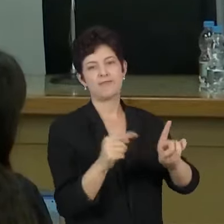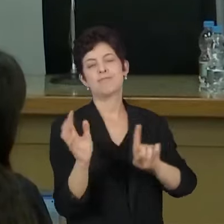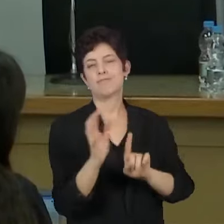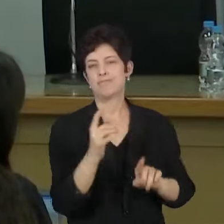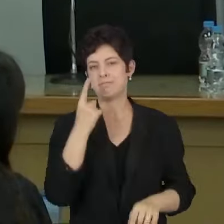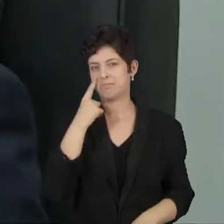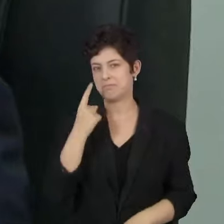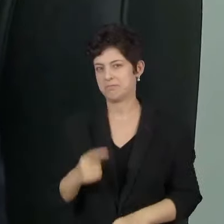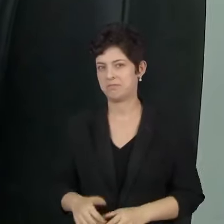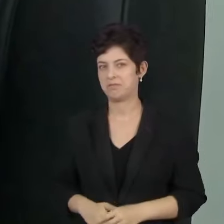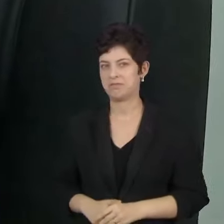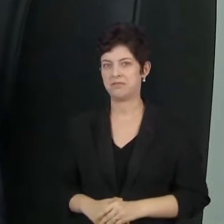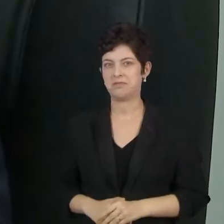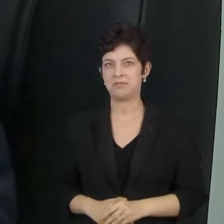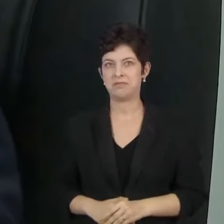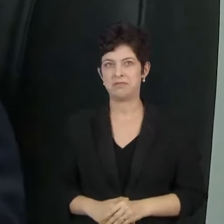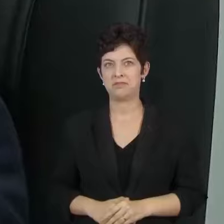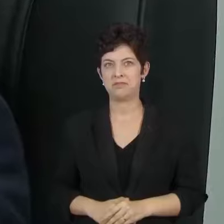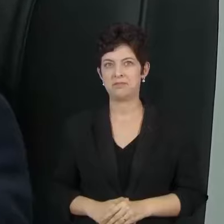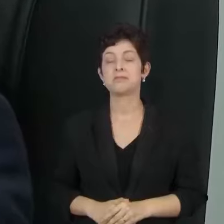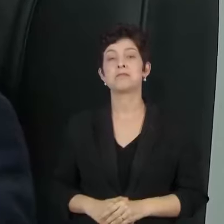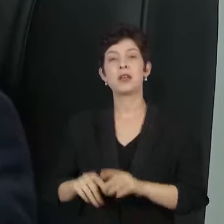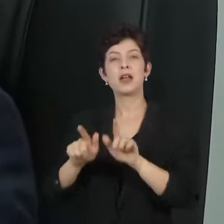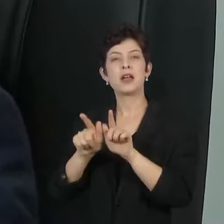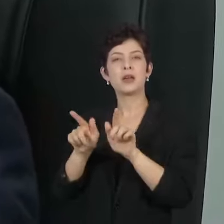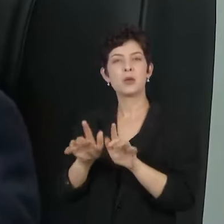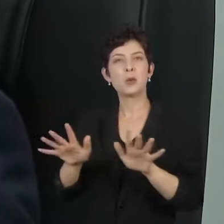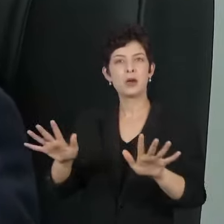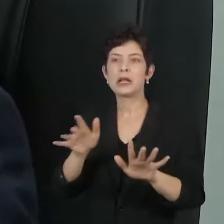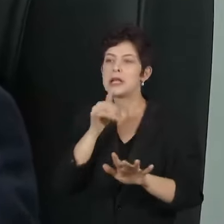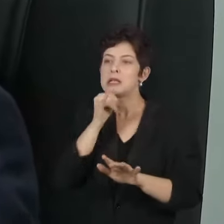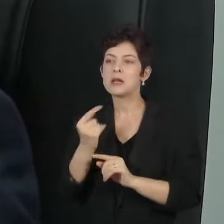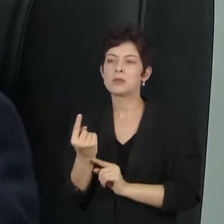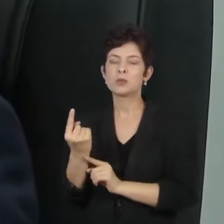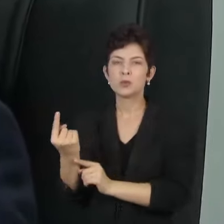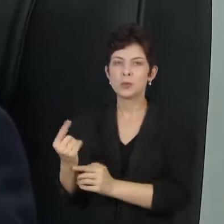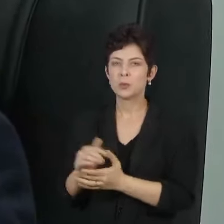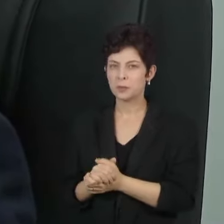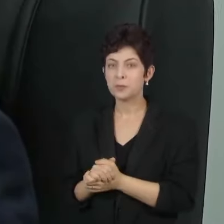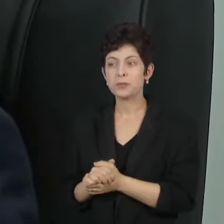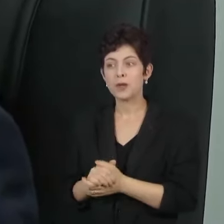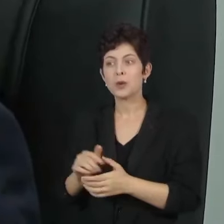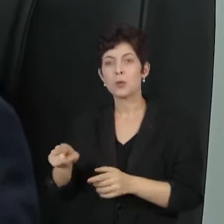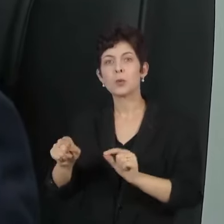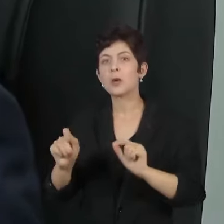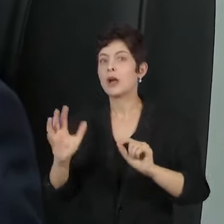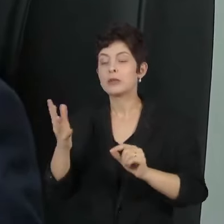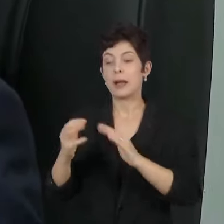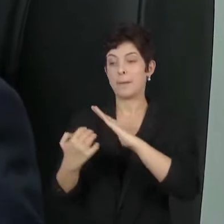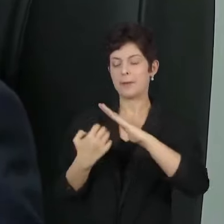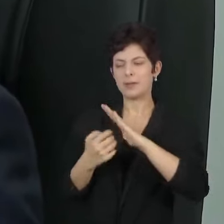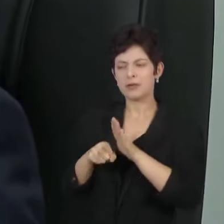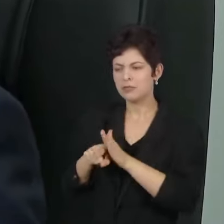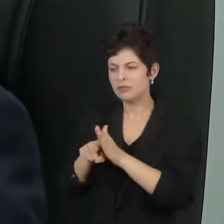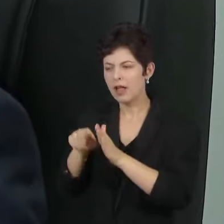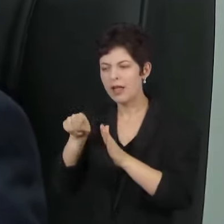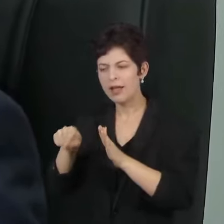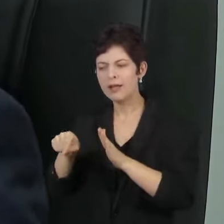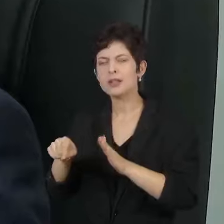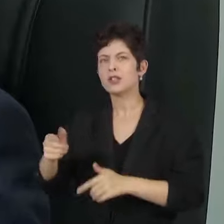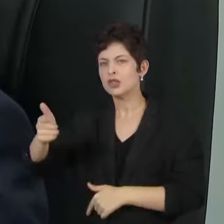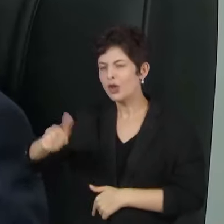ouvir. A demanda em Guarulhos é um procedimento licitatório específico que uma das empresas tem investigado e eles